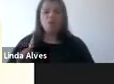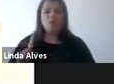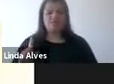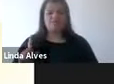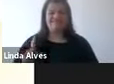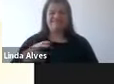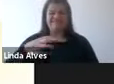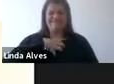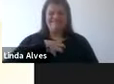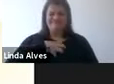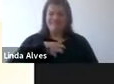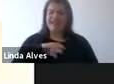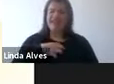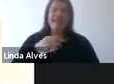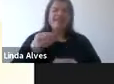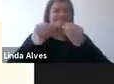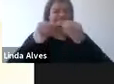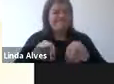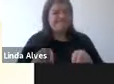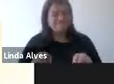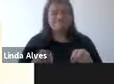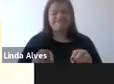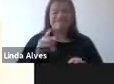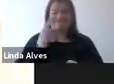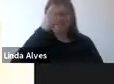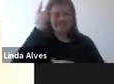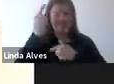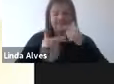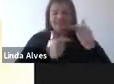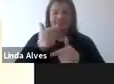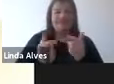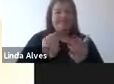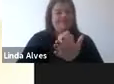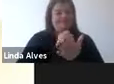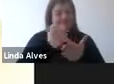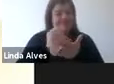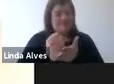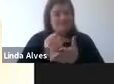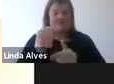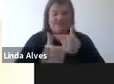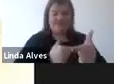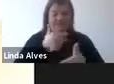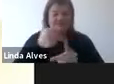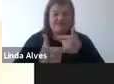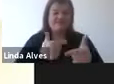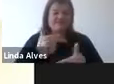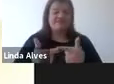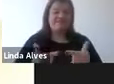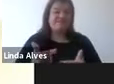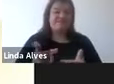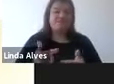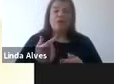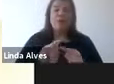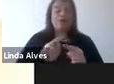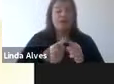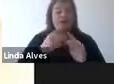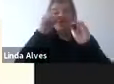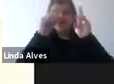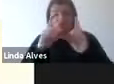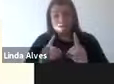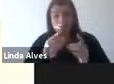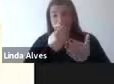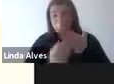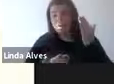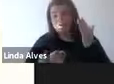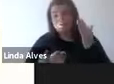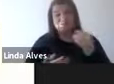outra forma de precarização da forma do contrato de trabalho, porque ele perde diversos direitos trabalhistas. Ele pode trabalhar, por